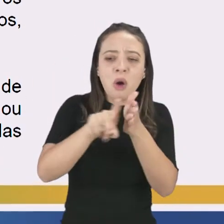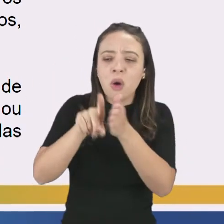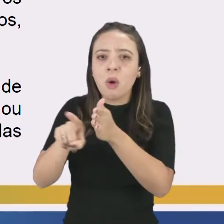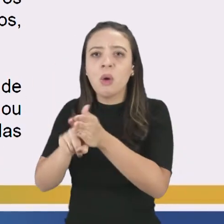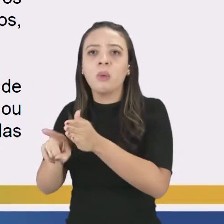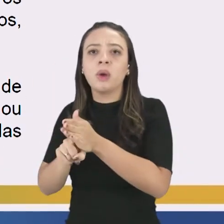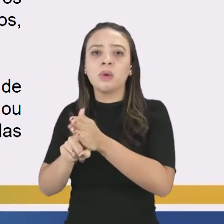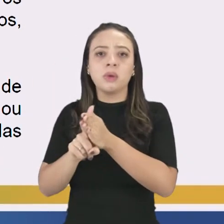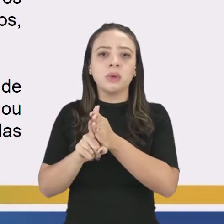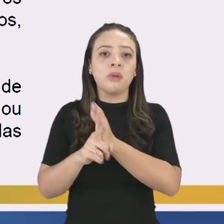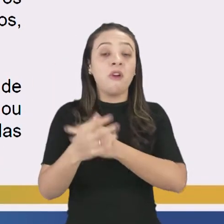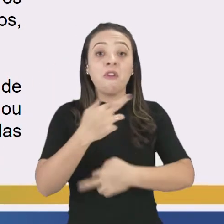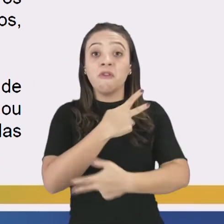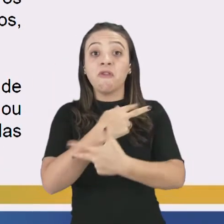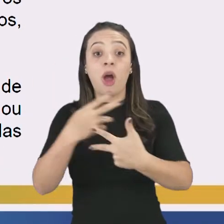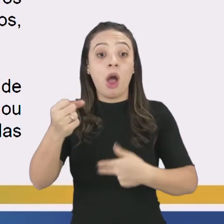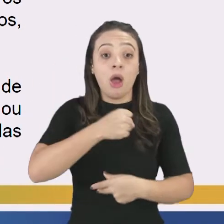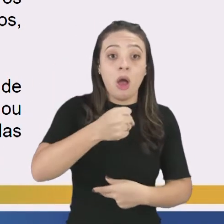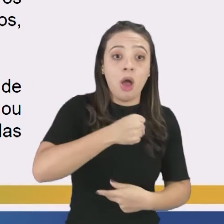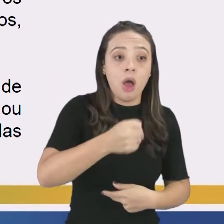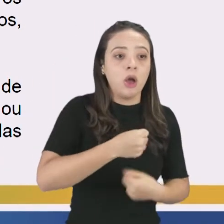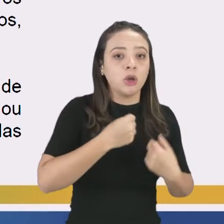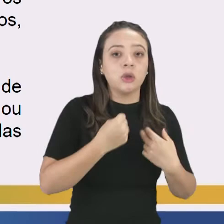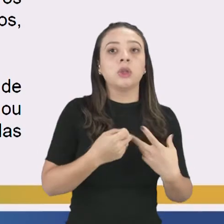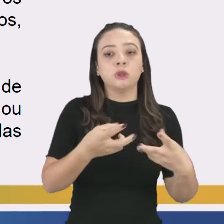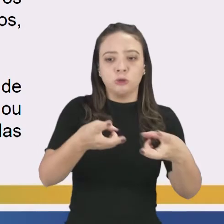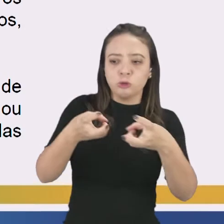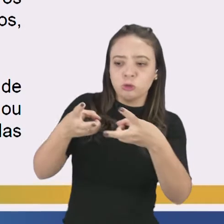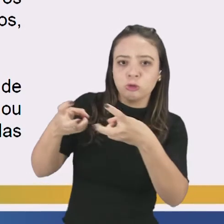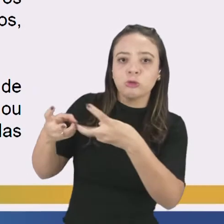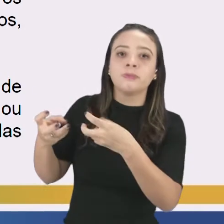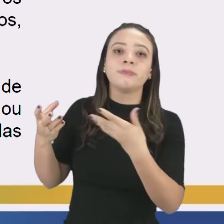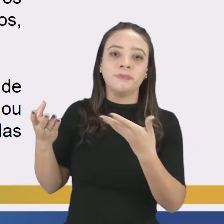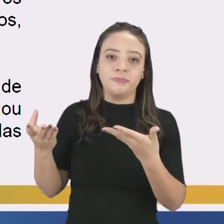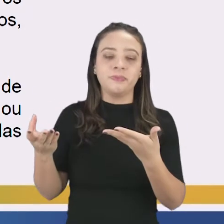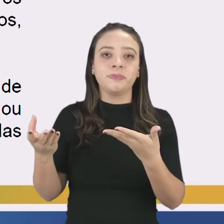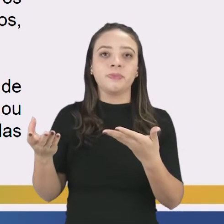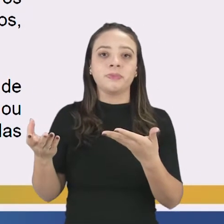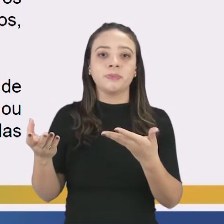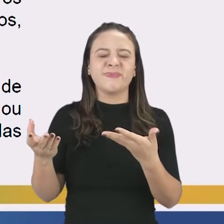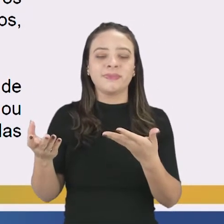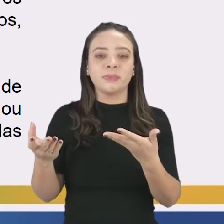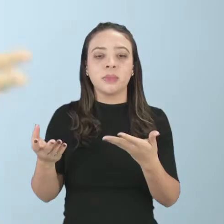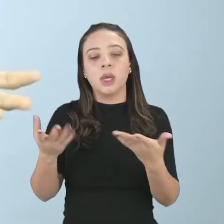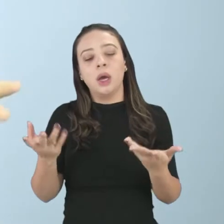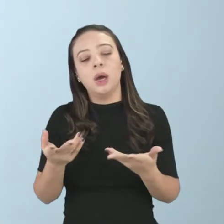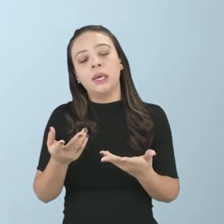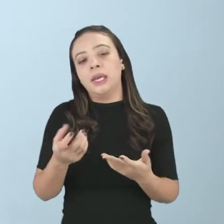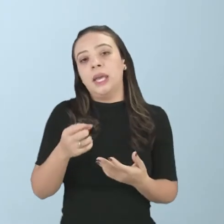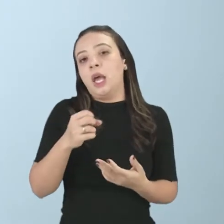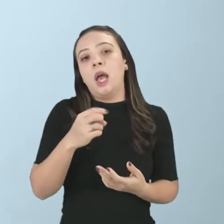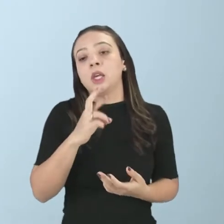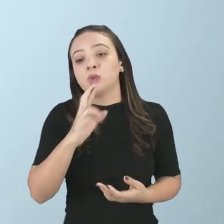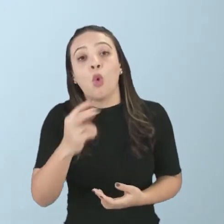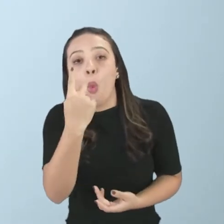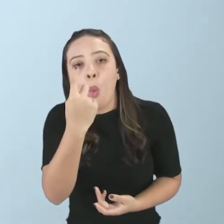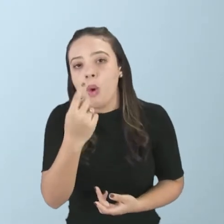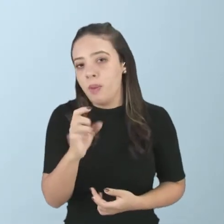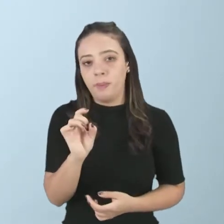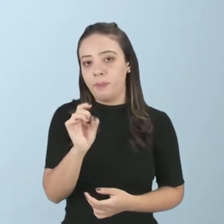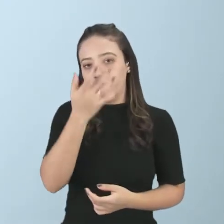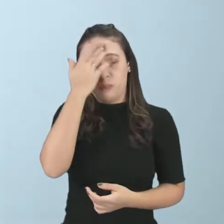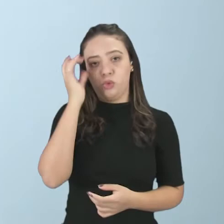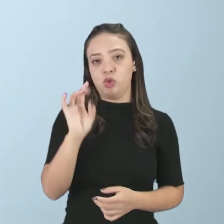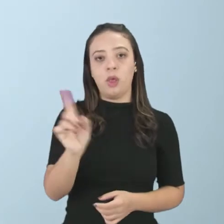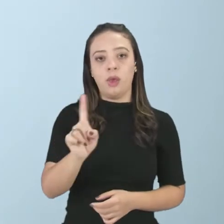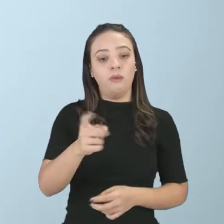para diversos repórteres, diversos jornalistas que ali estão, ok? Em vez de ele responder um, ele responde vários de uma vez